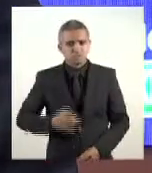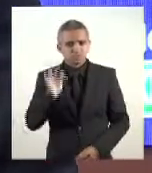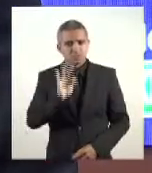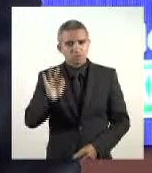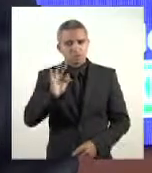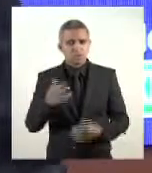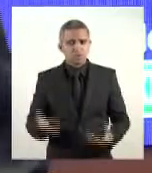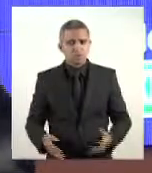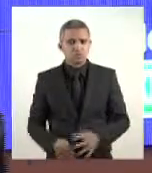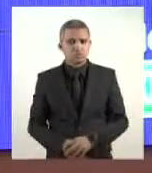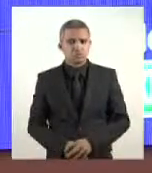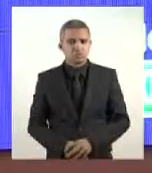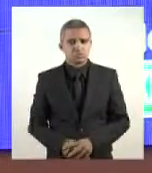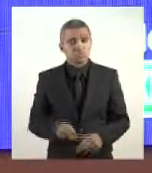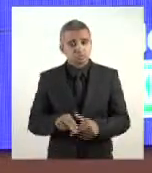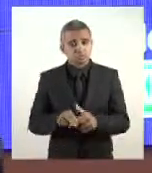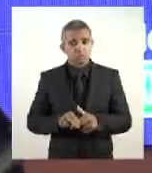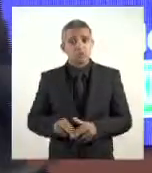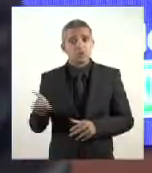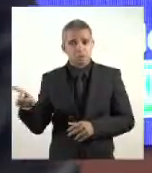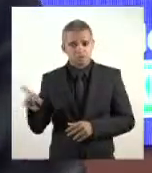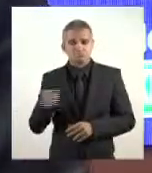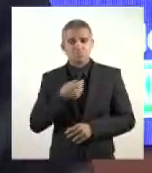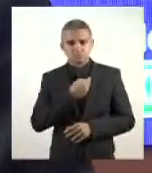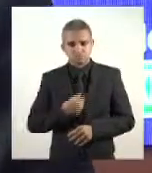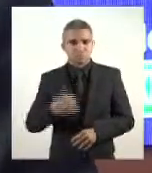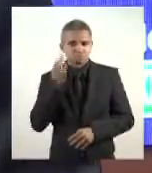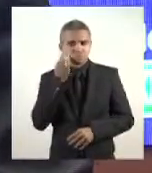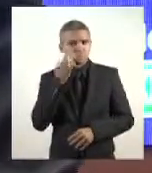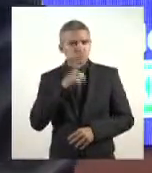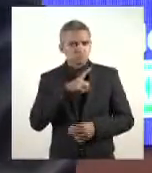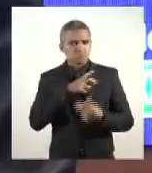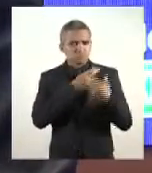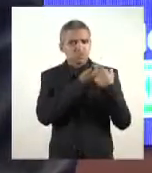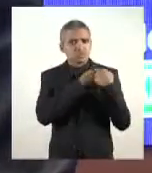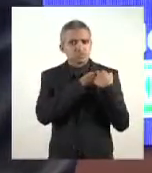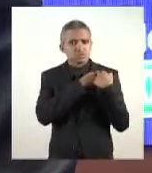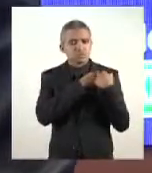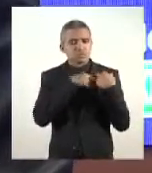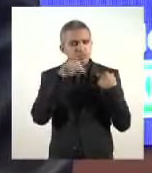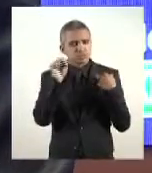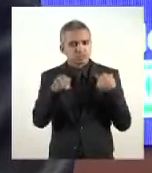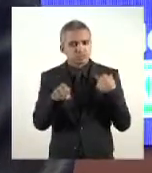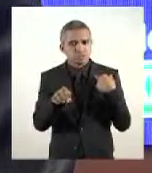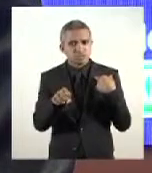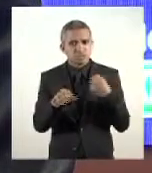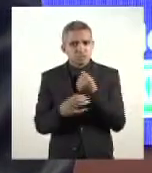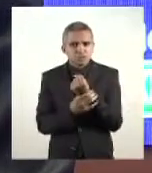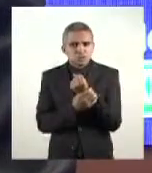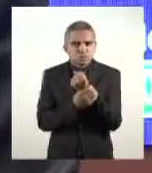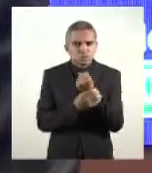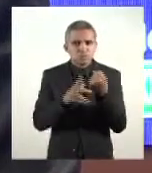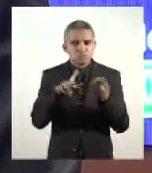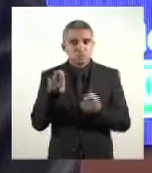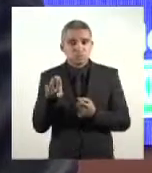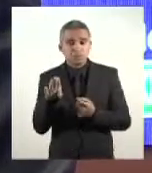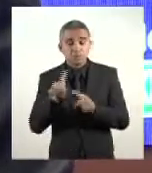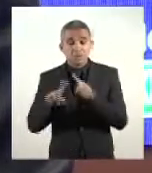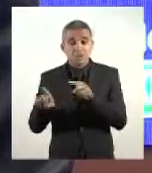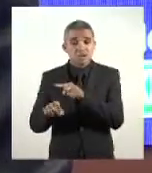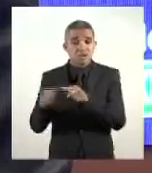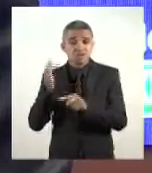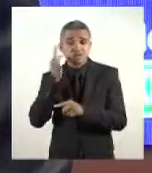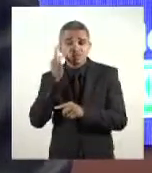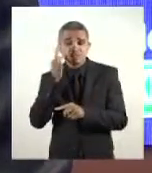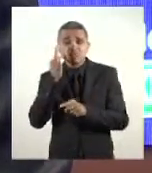que o Estado tem sobre a segurança. E acho que é sim dever do Estado proporcionar segurança a todos nós. Mas o governador Flávio Dino